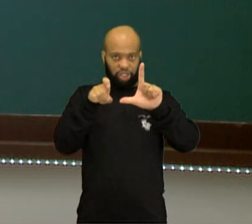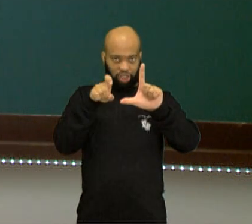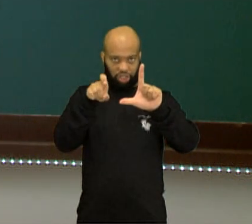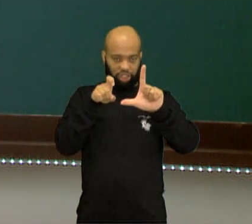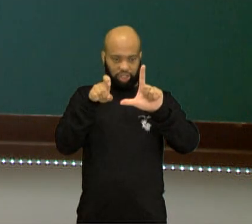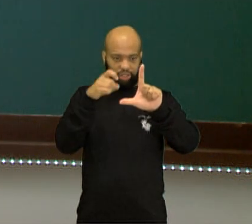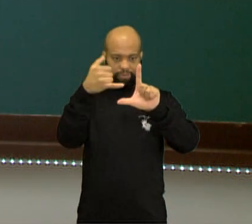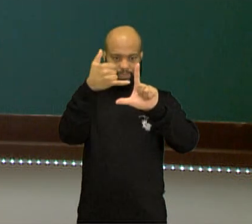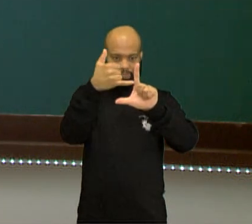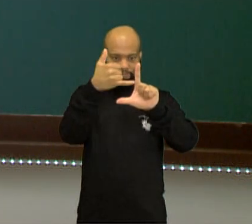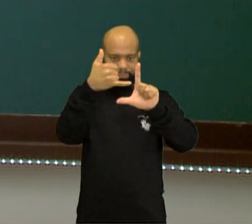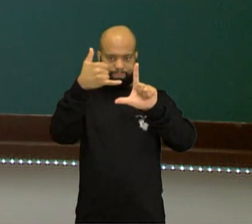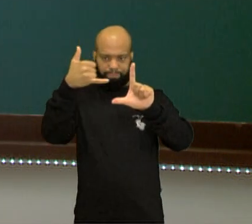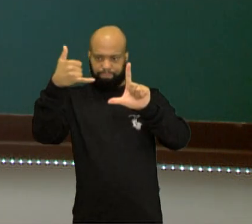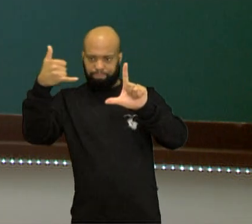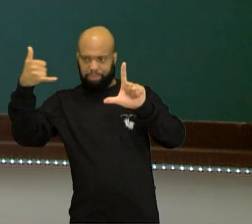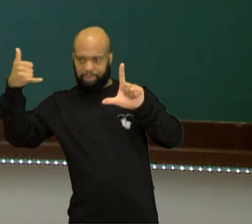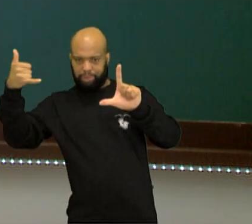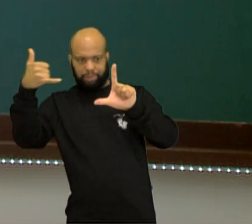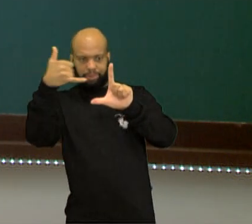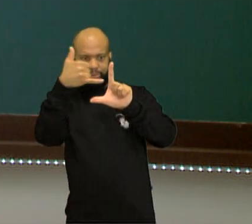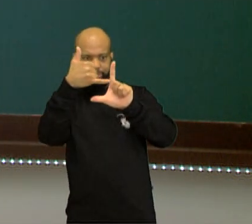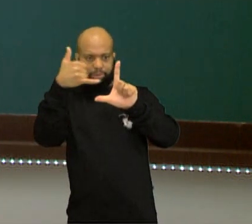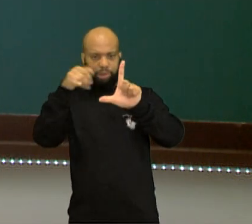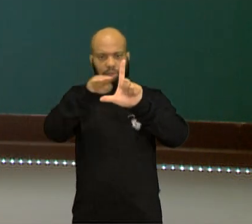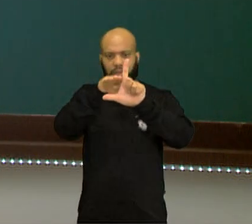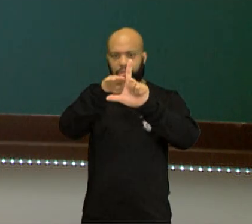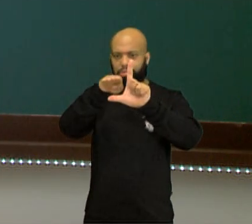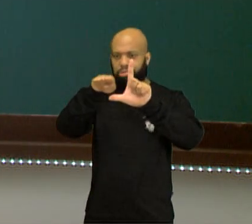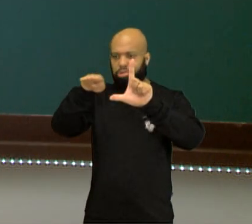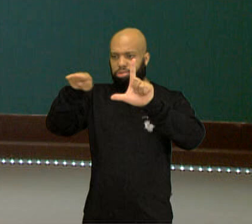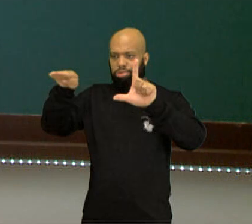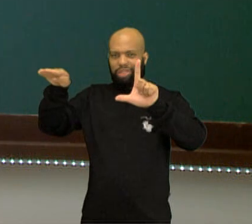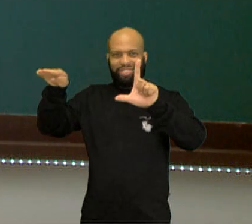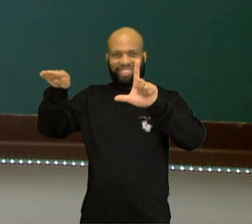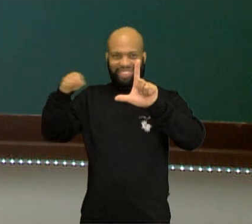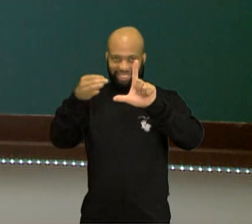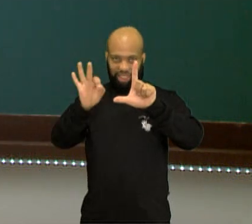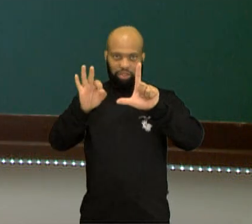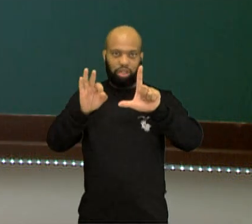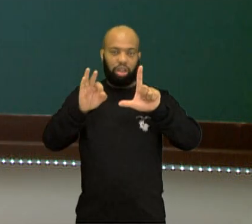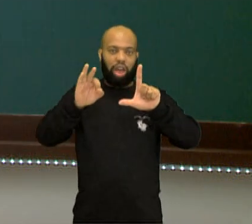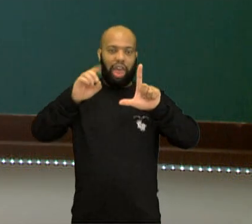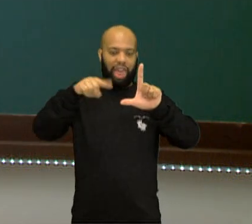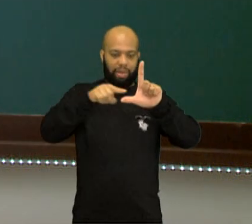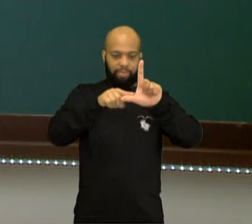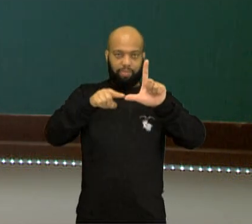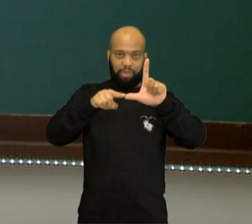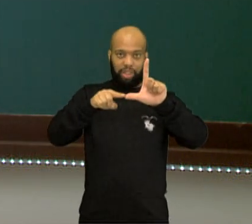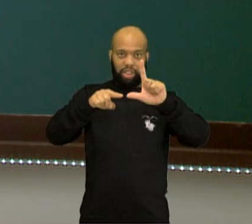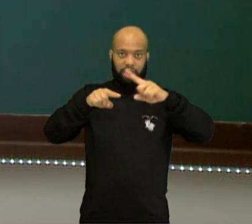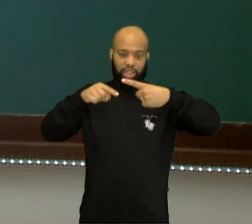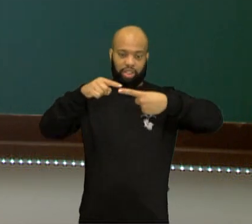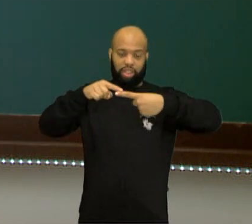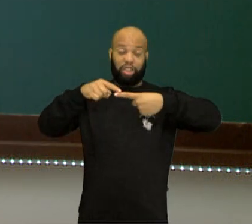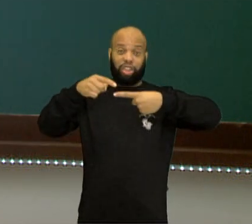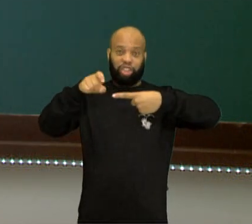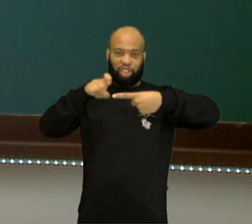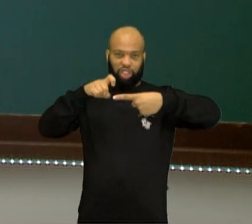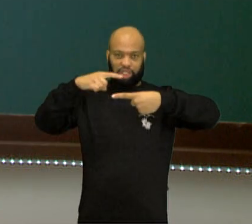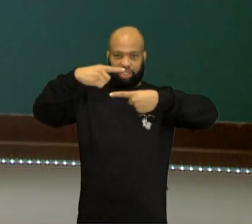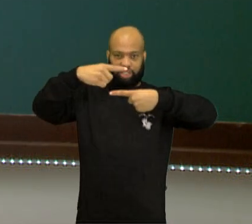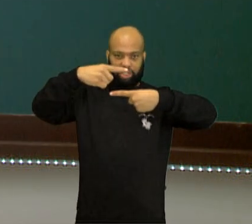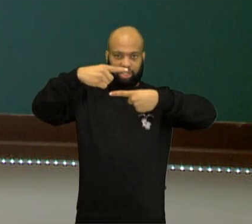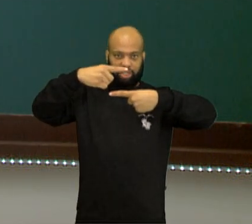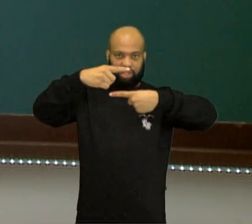paralela ao eixo X, que é esse eixo horizontal, né? Então, se ela é paralela, para qualquer valor aqui de